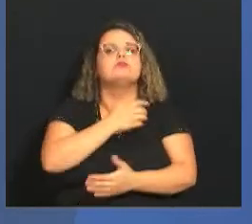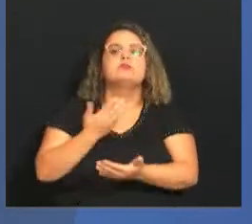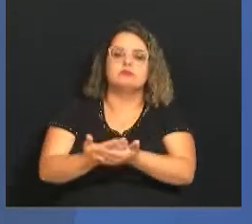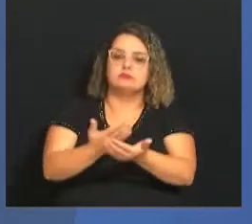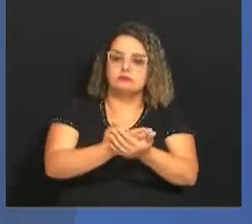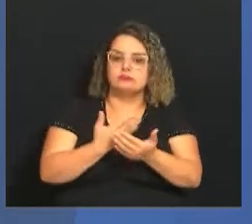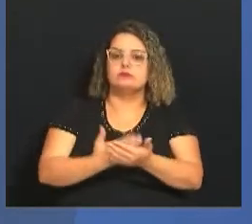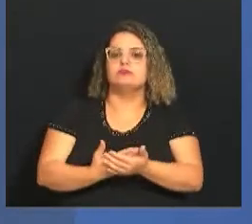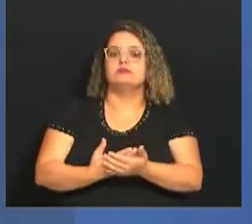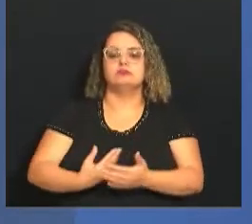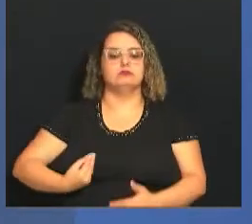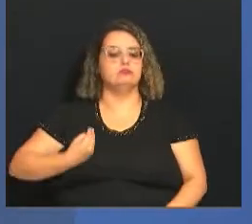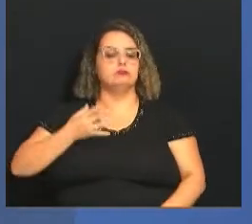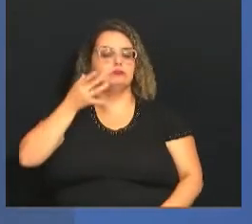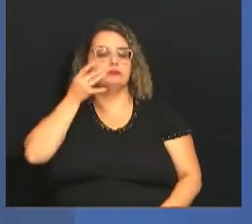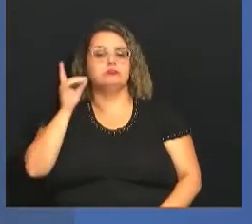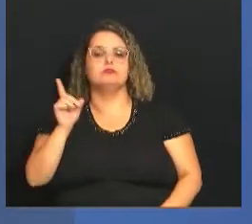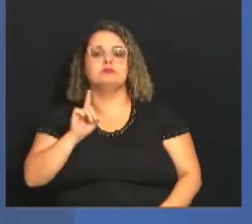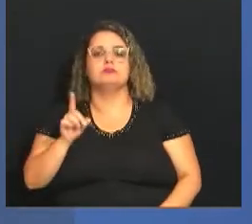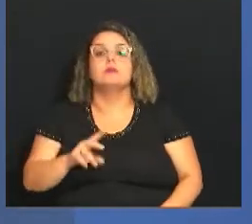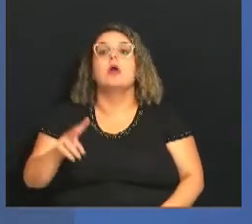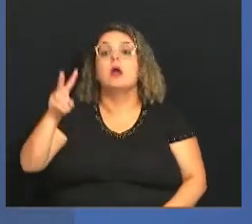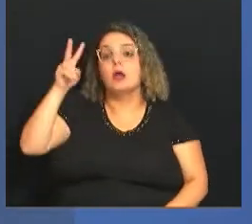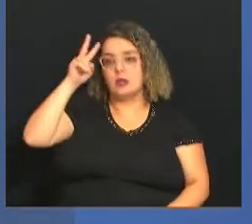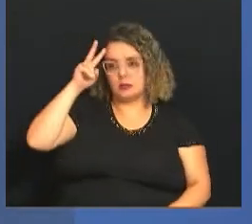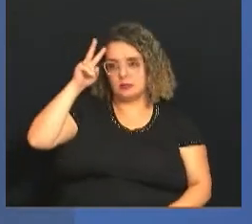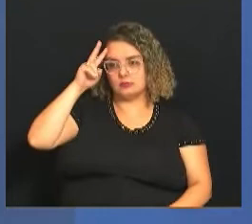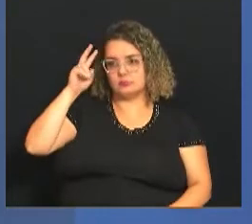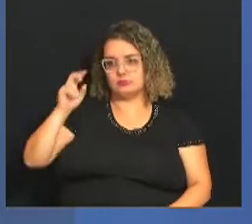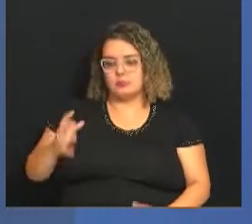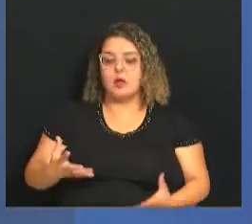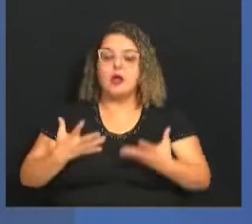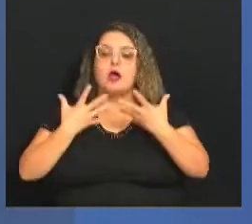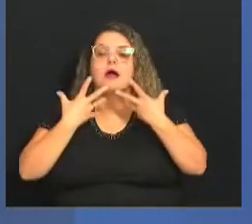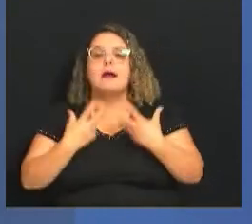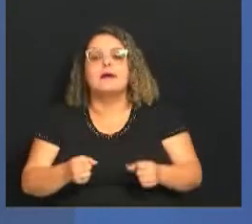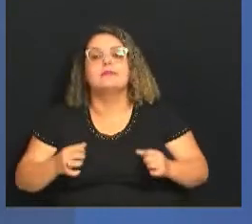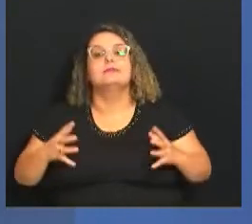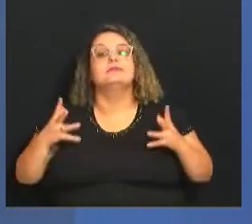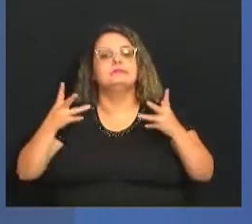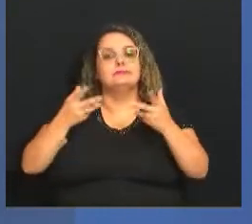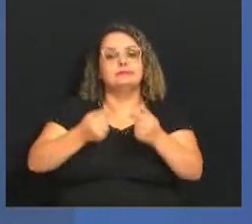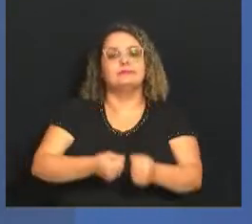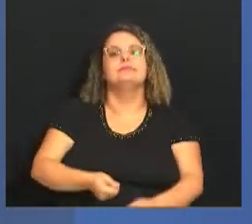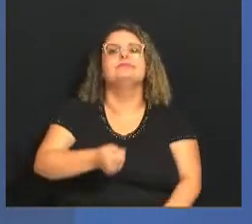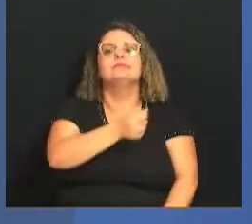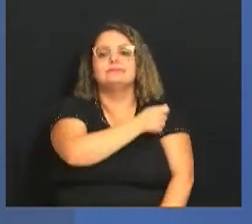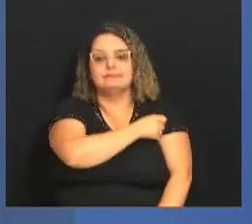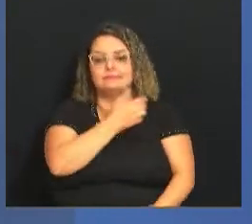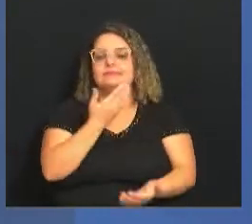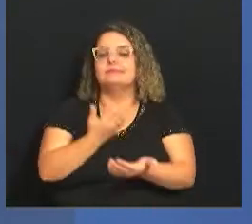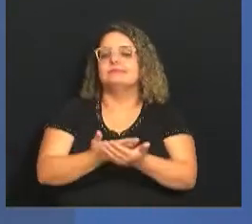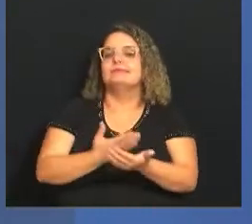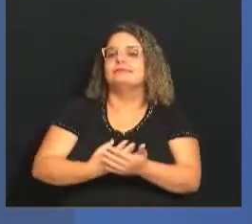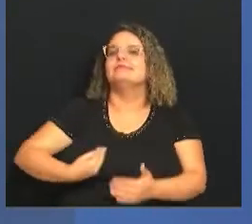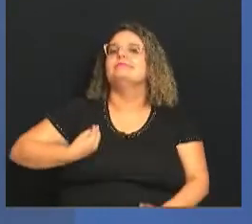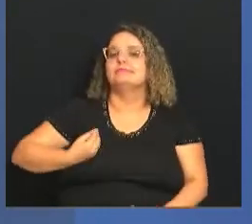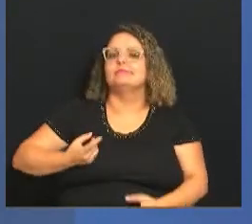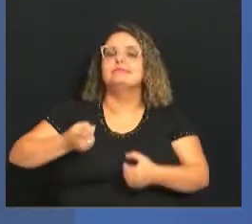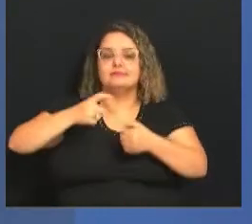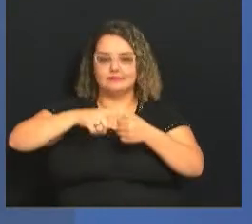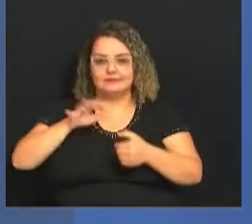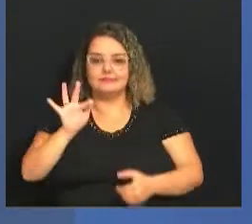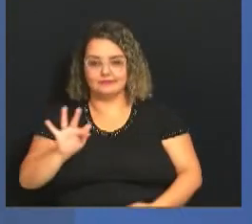online. E ontem, nessa segunda-feira, foi dia de calorada e recepção, porque as aulas presenciais voltaram na